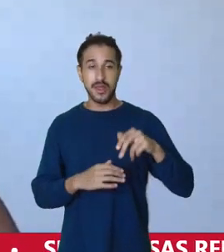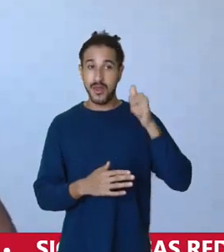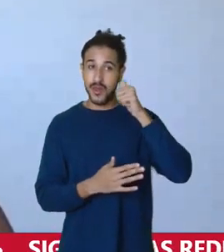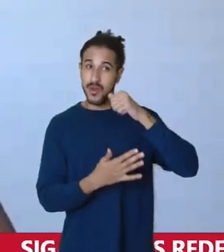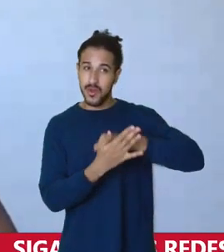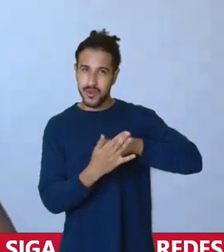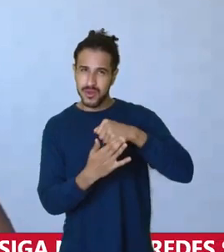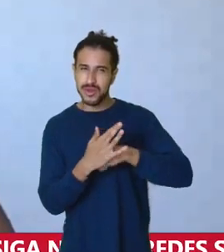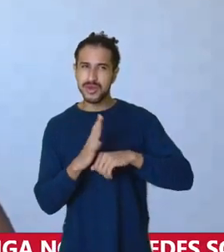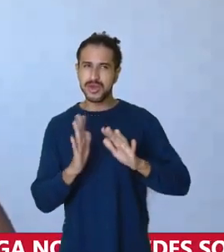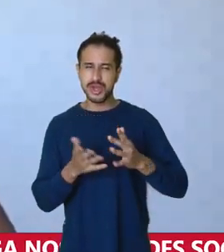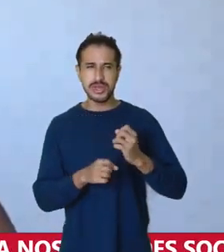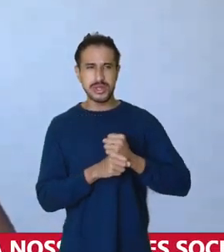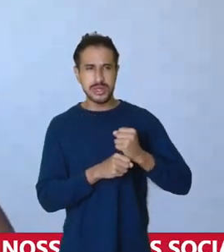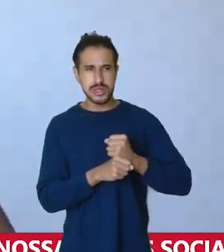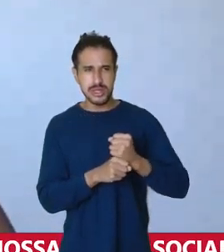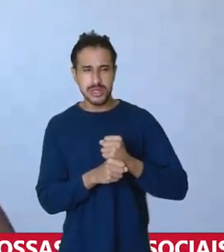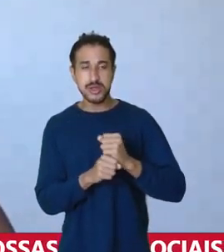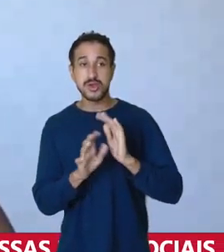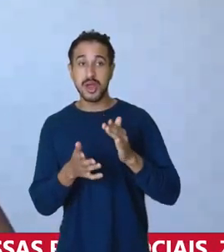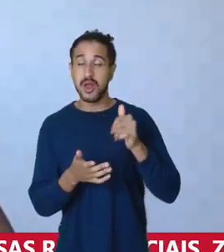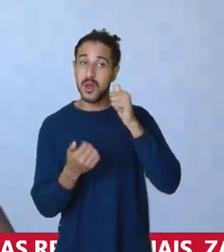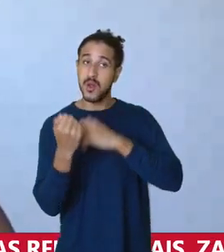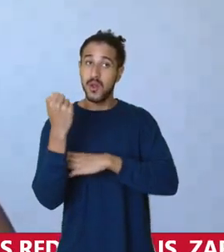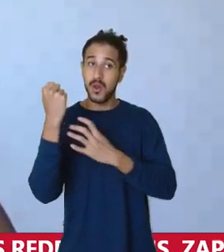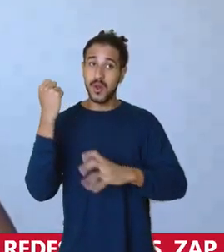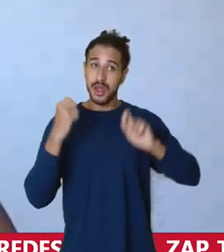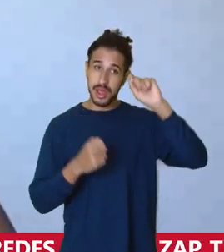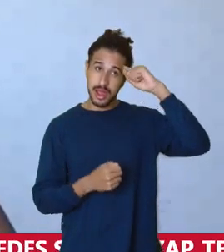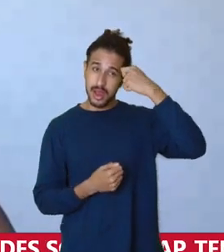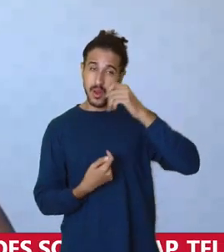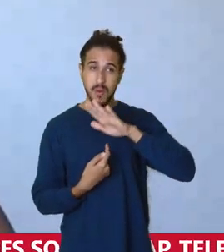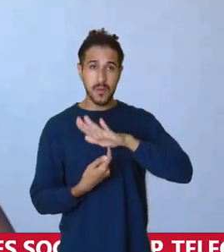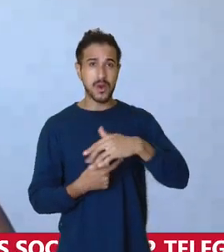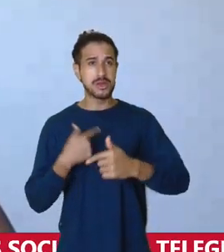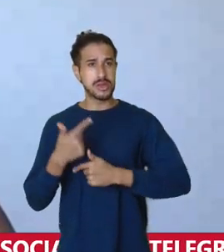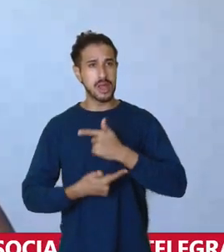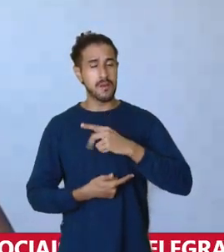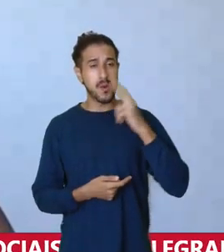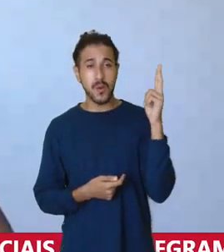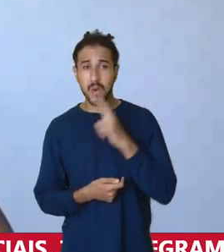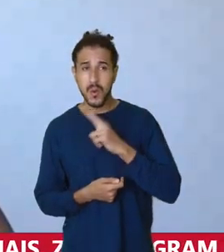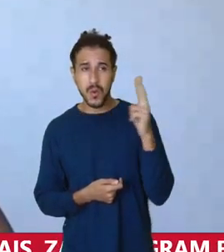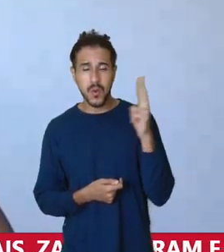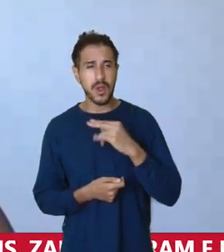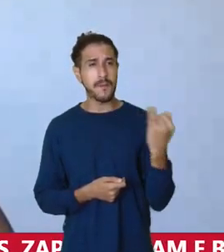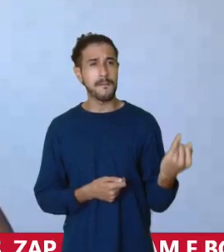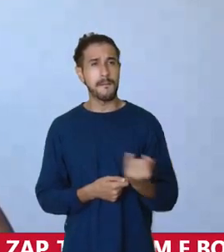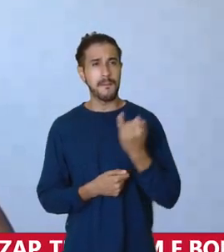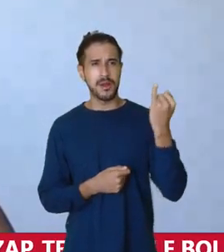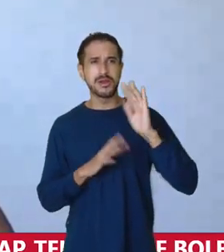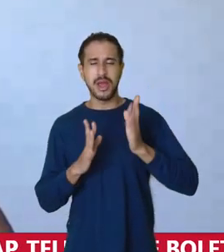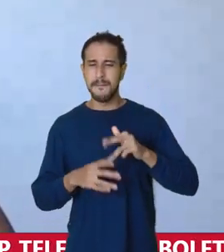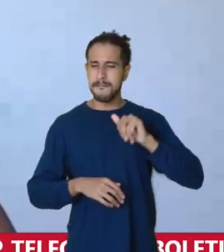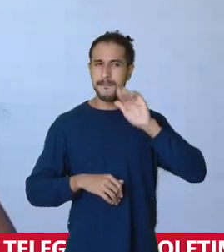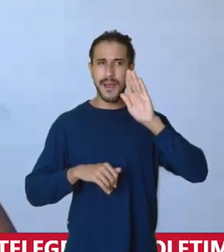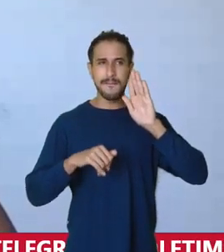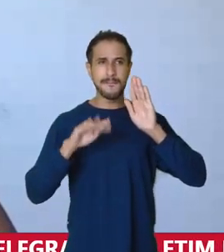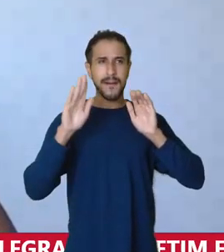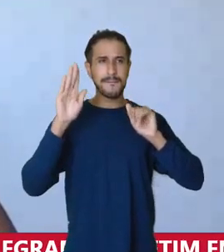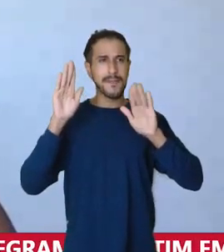militantes durante bastante tempo, e o feminismo negro traz agendas muito urgentes e necessárias que têm sido cada vez